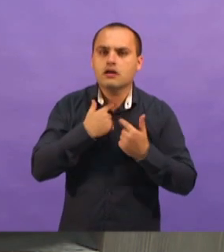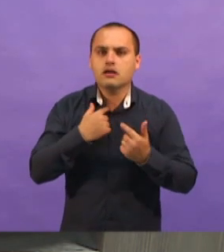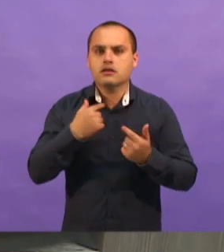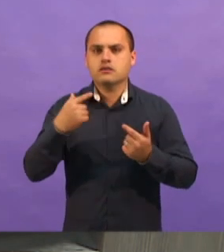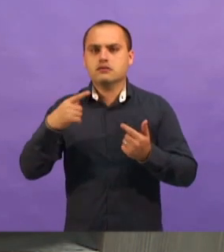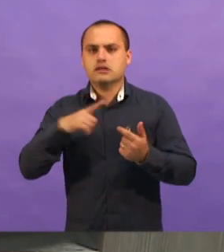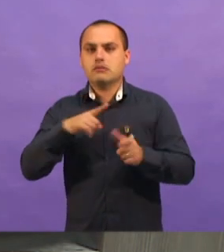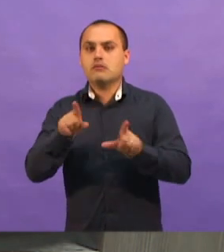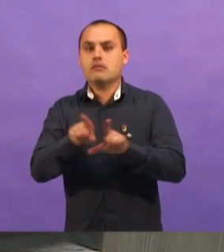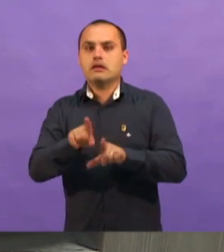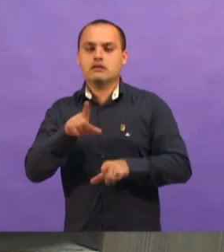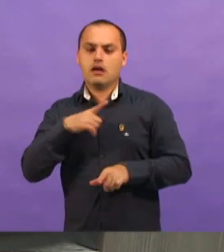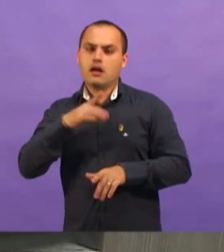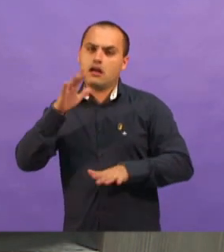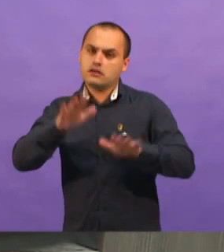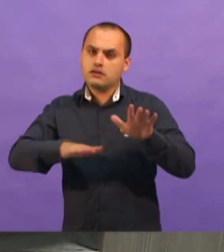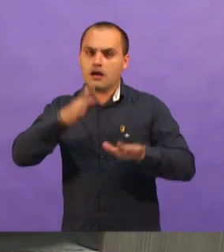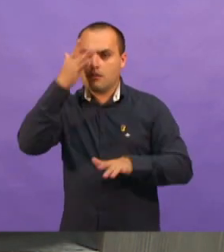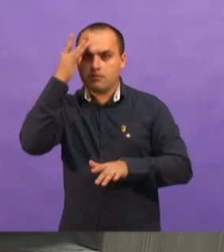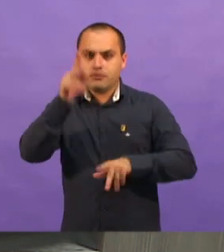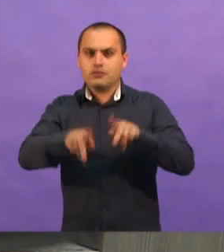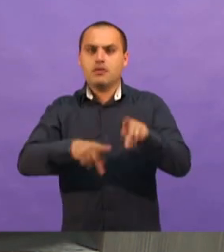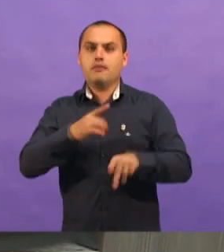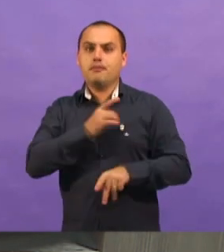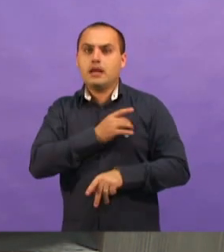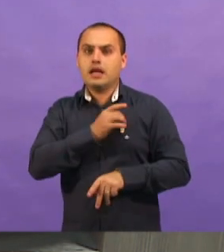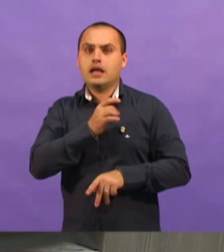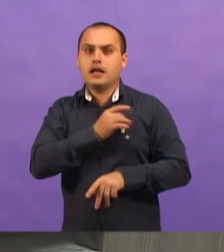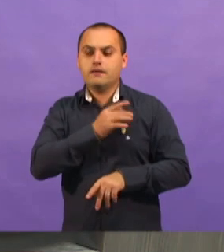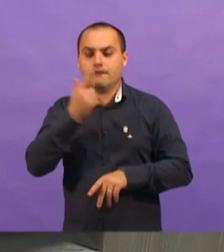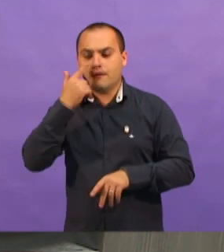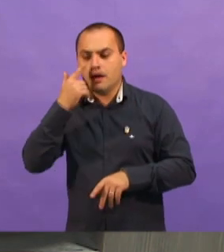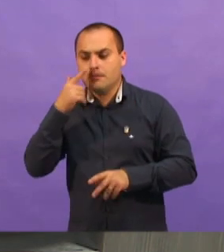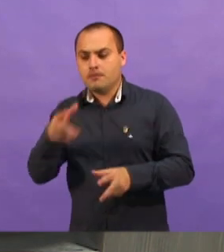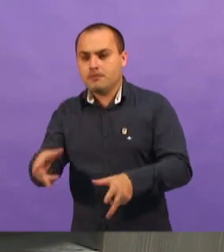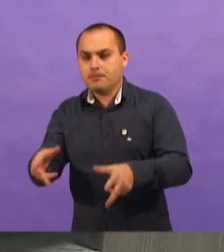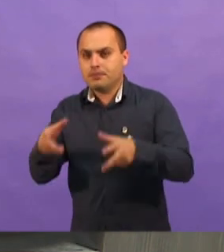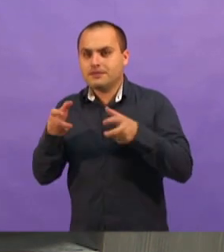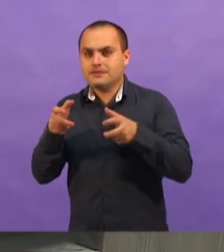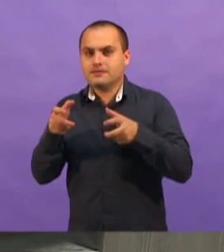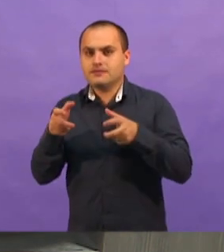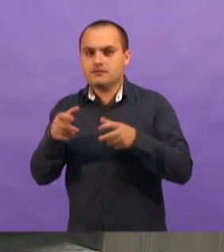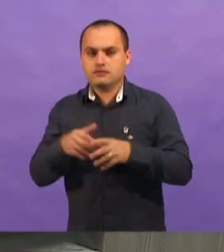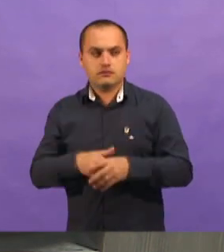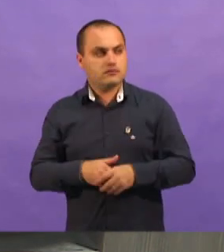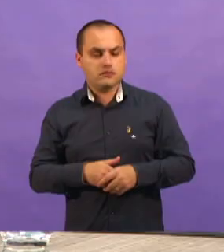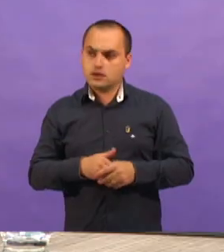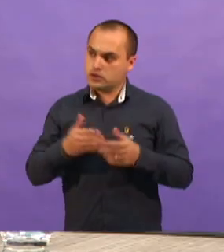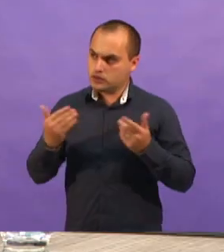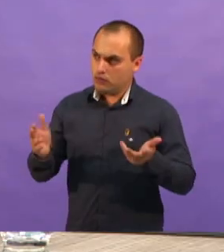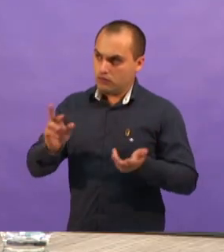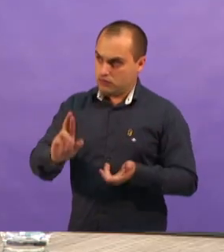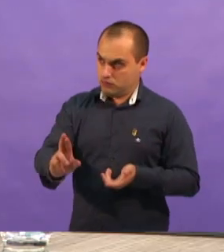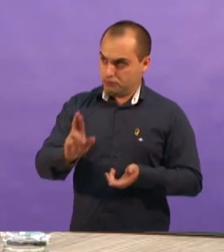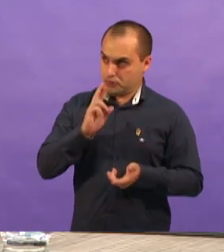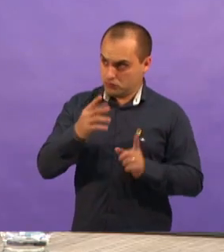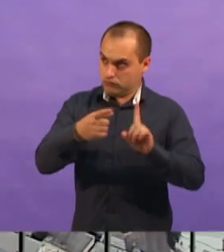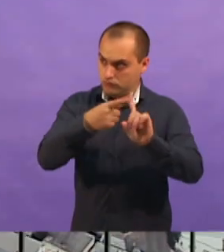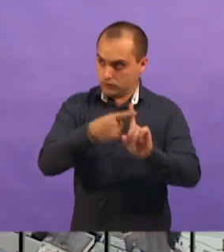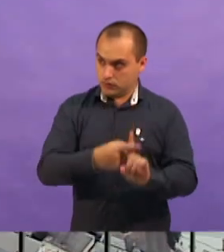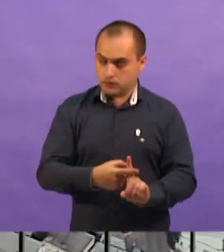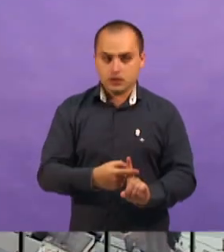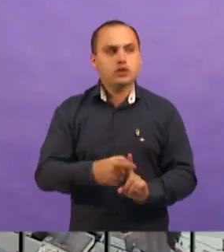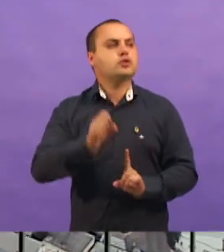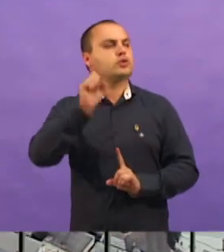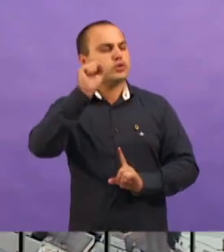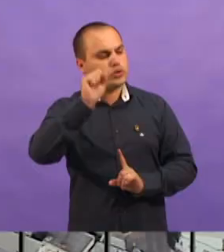os medos, as inseguranças ou a segurança daquelas pessoas que fizeram essa história. O feedback é positivo, então, porque... Muito positivo.